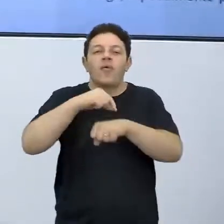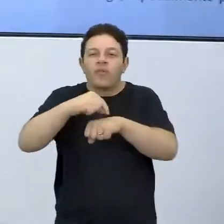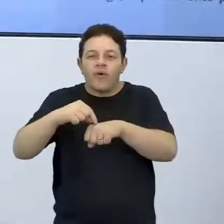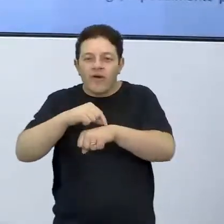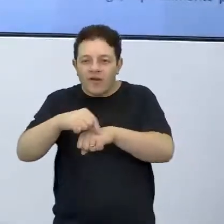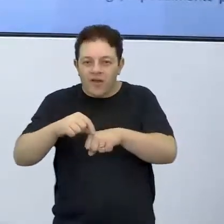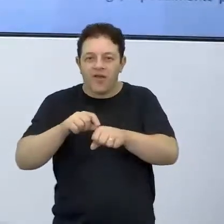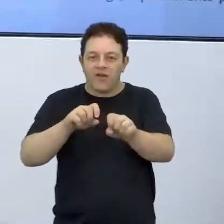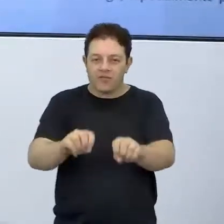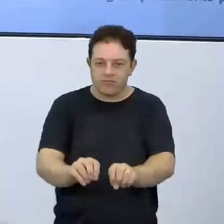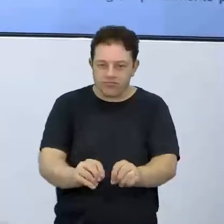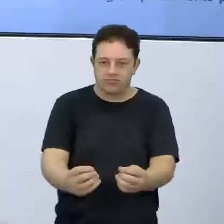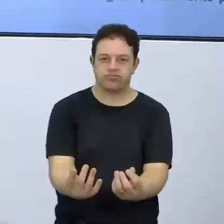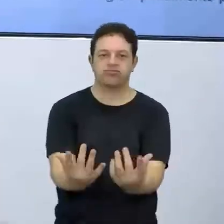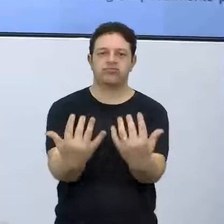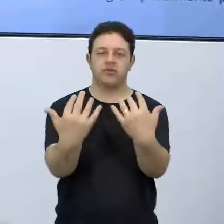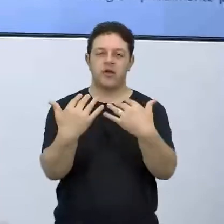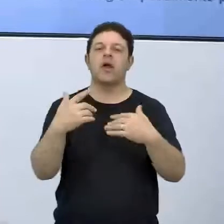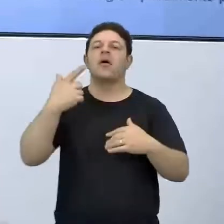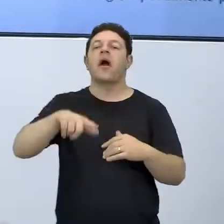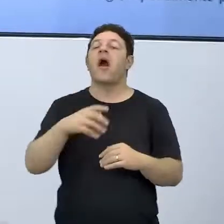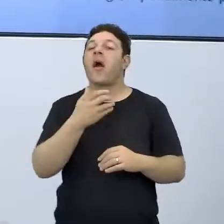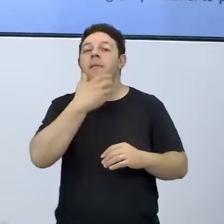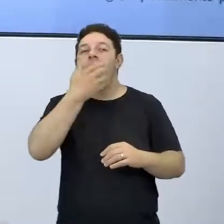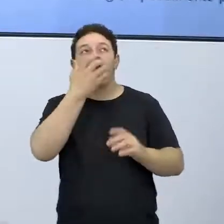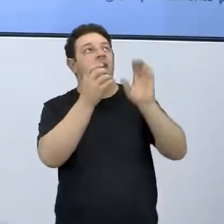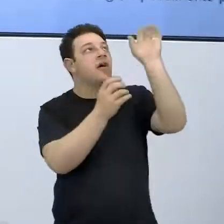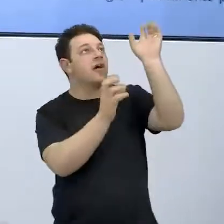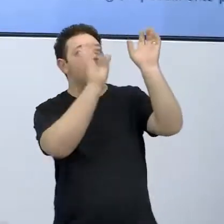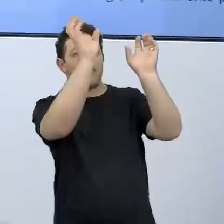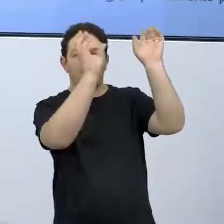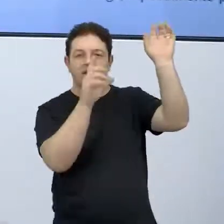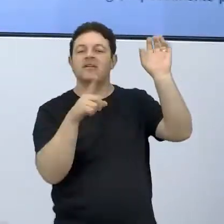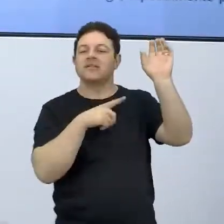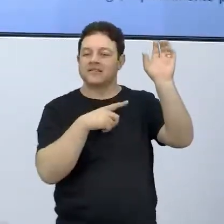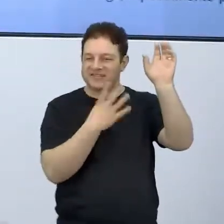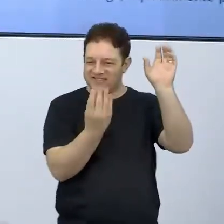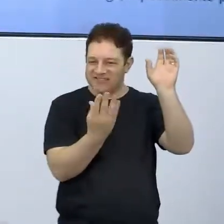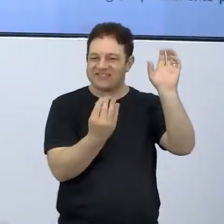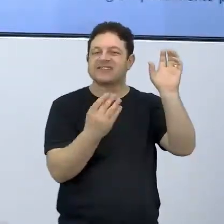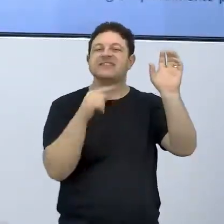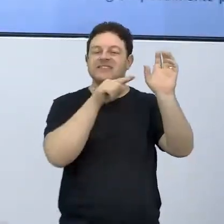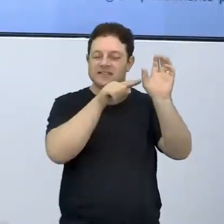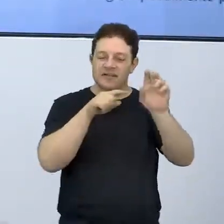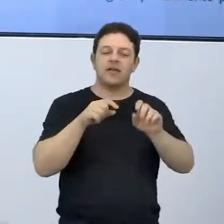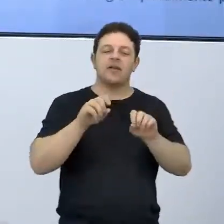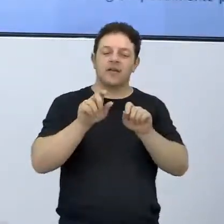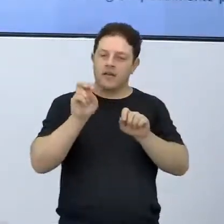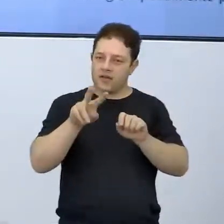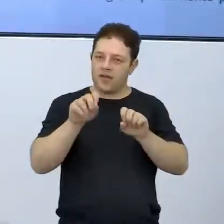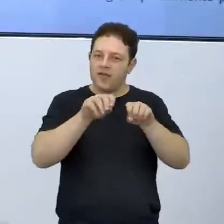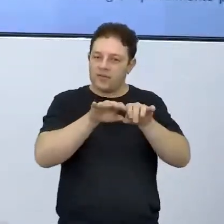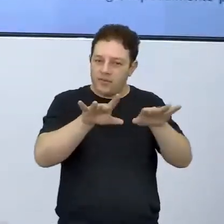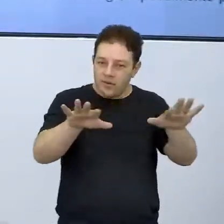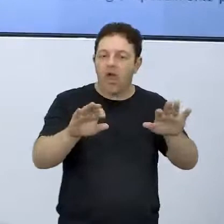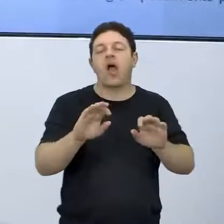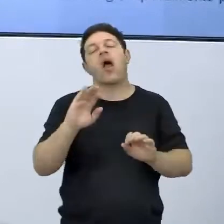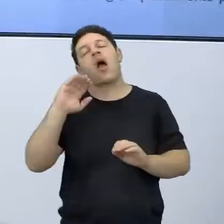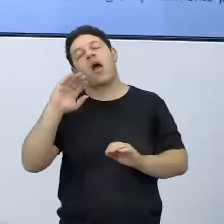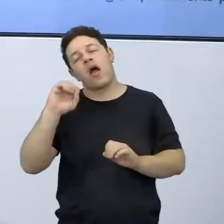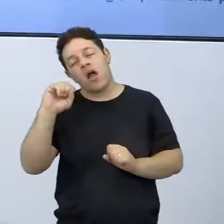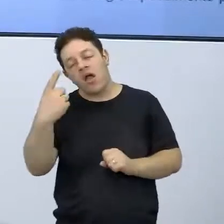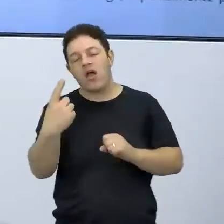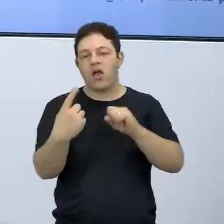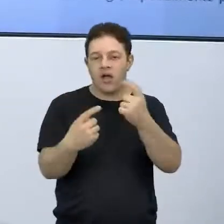morango, maçãs utilizam bastante aí a questão dos agrotóxicos. Então, às vezes, uma hora ou outra a gente acaba